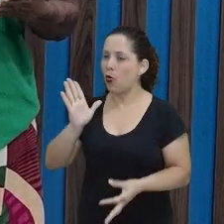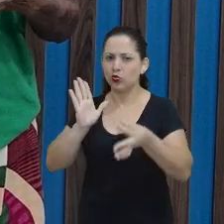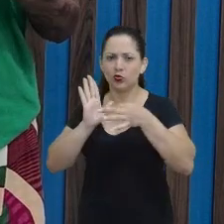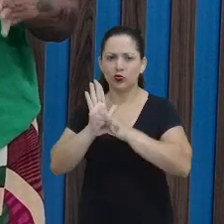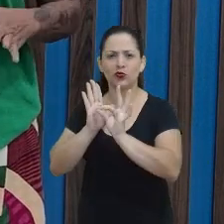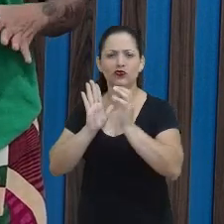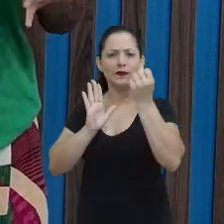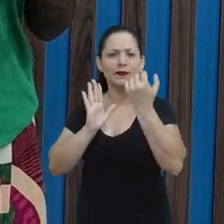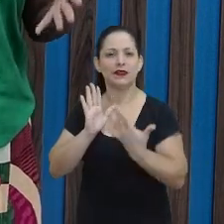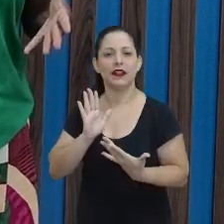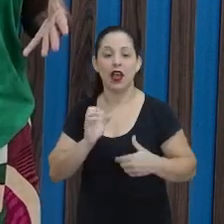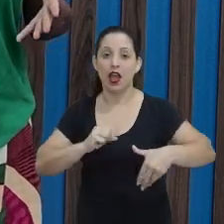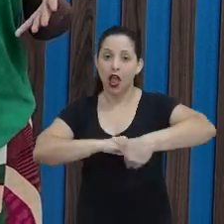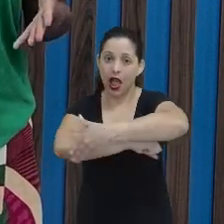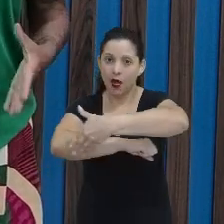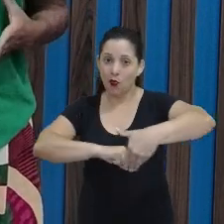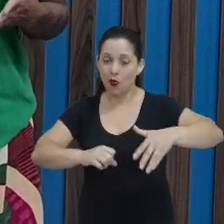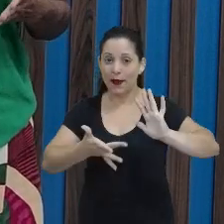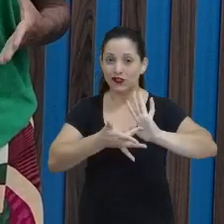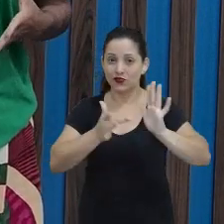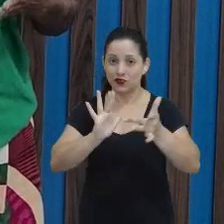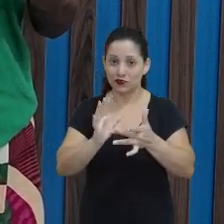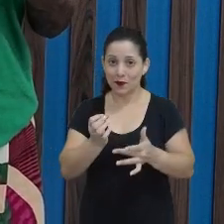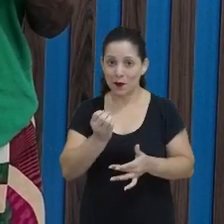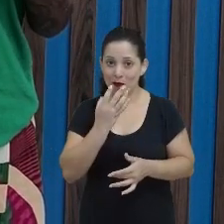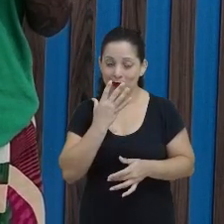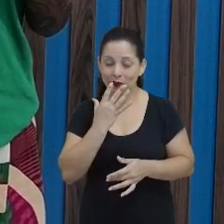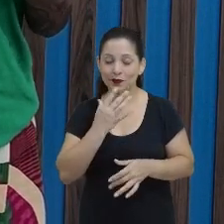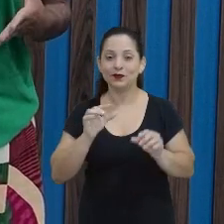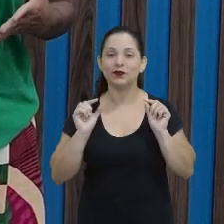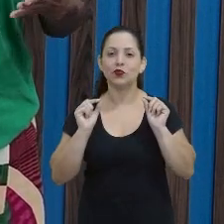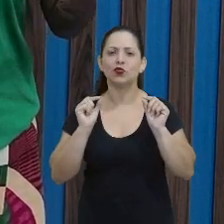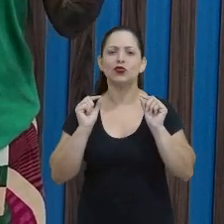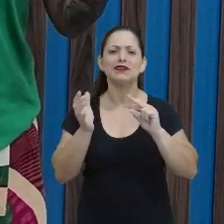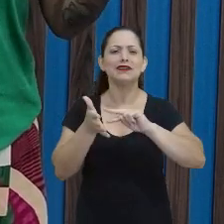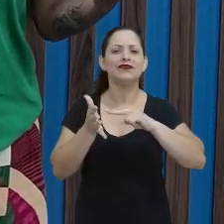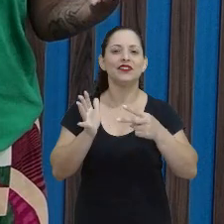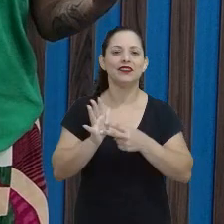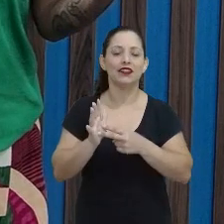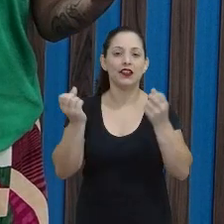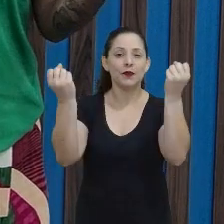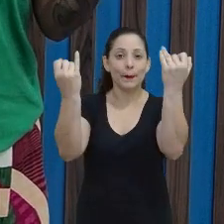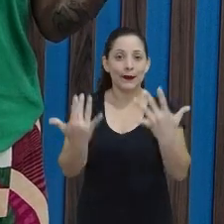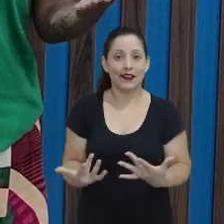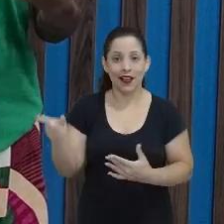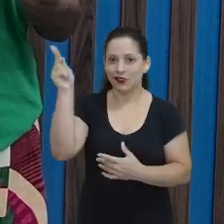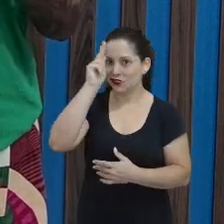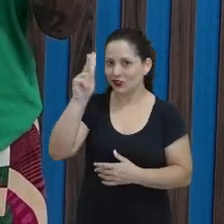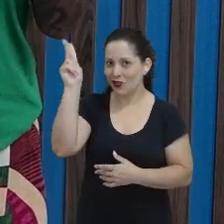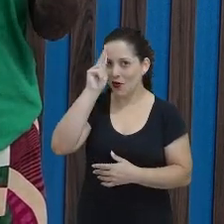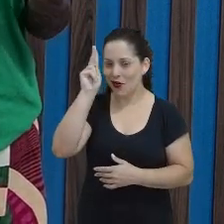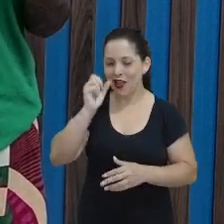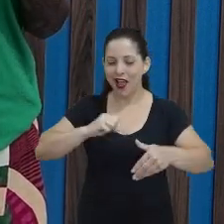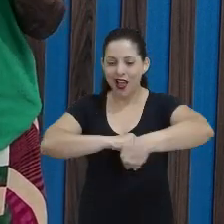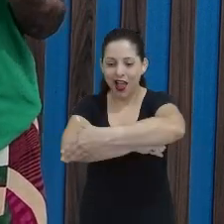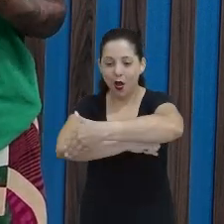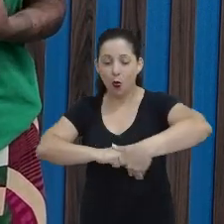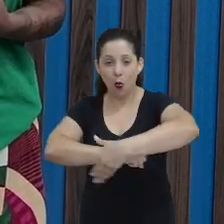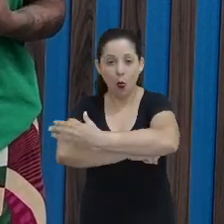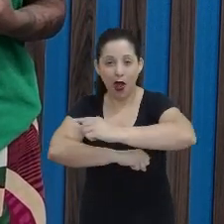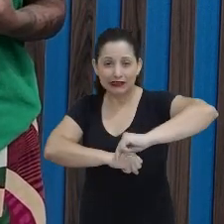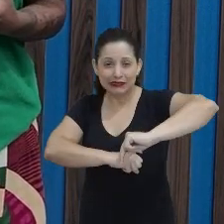gente falar de uma rua como a Rua do Bom Jesus é contar a história da nossa cidade, que é uma das ruas mais antigas que tem aqui